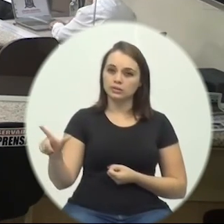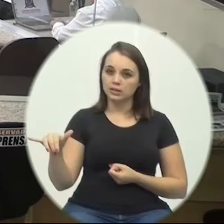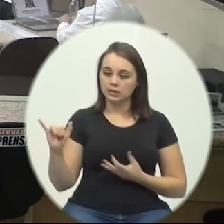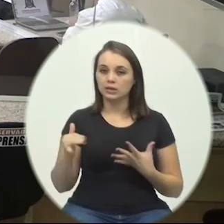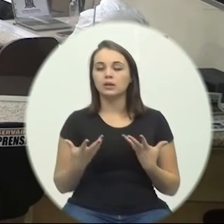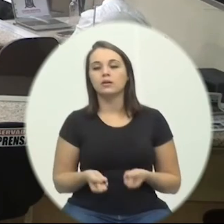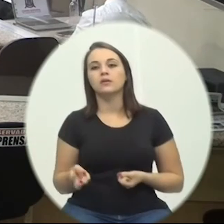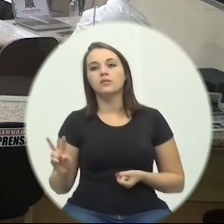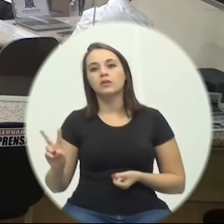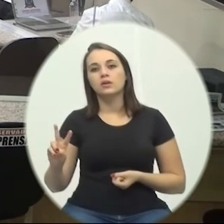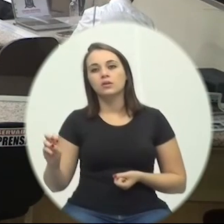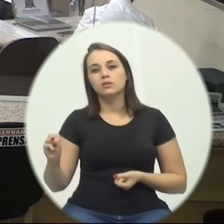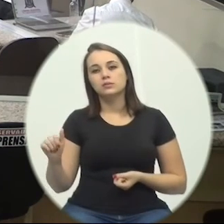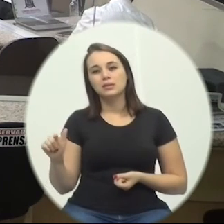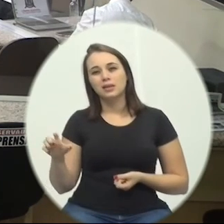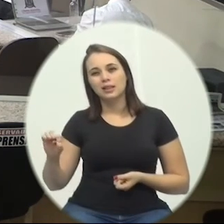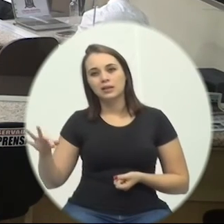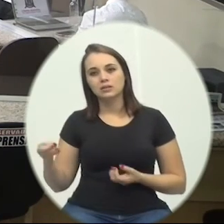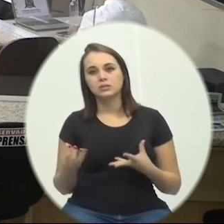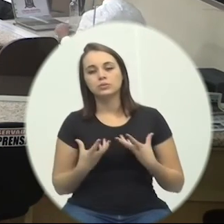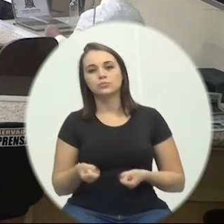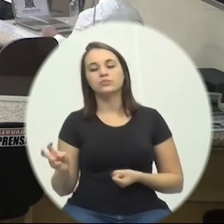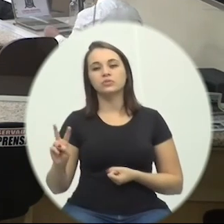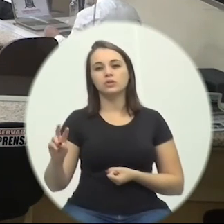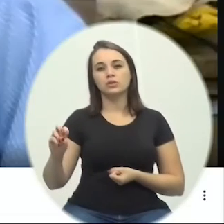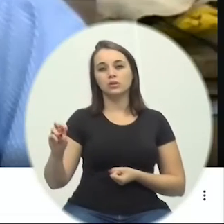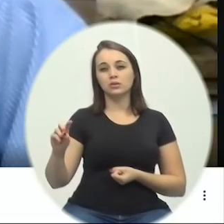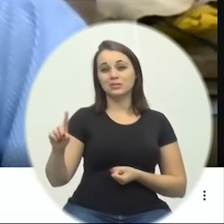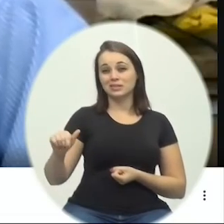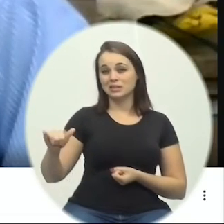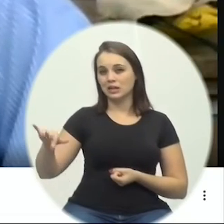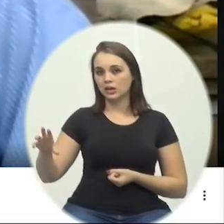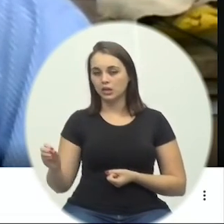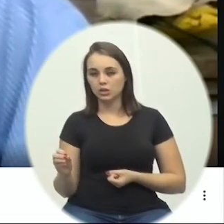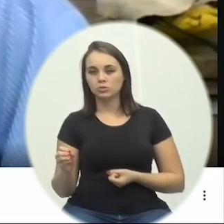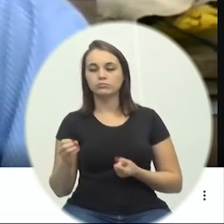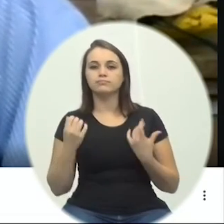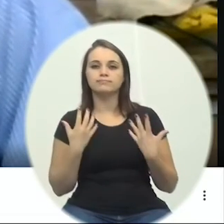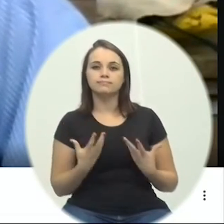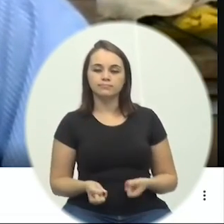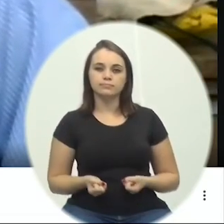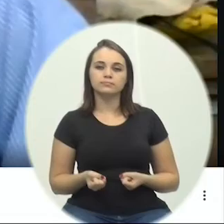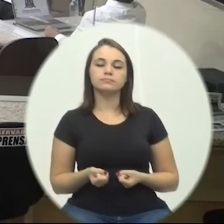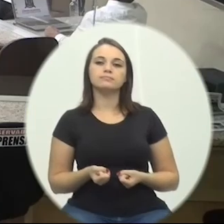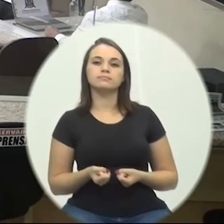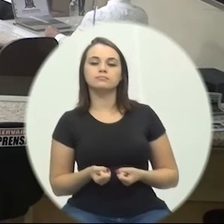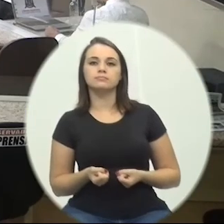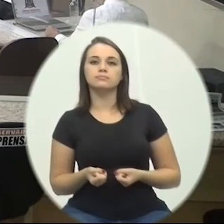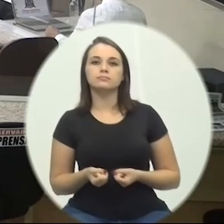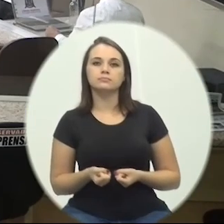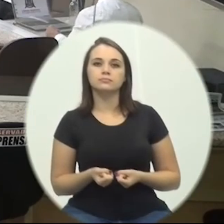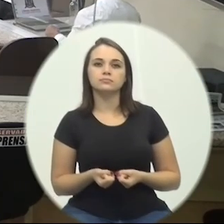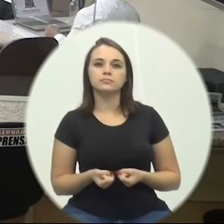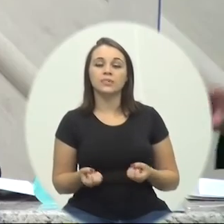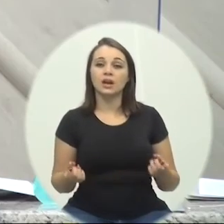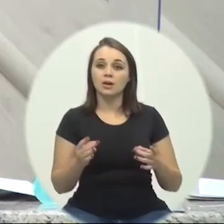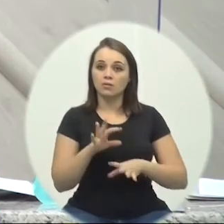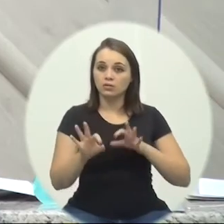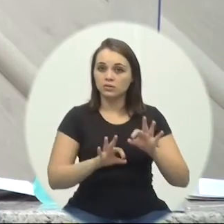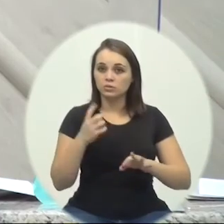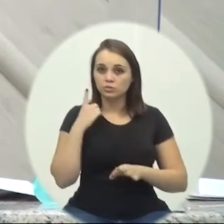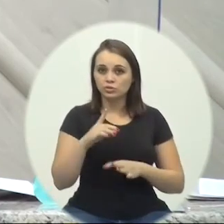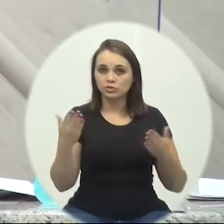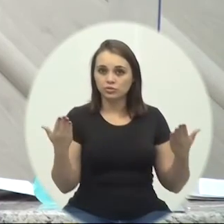A favor, vereador Celésio Lima. A favor, vereador Zairo Casagrande. Favor. A favor. Terminada a ordem do dia.